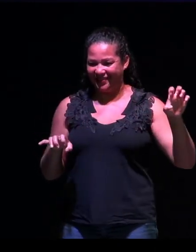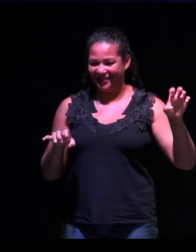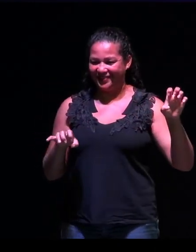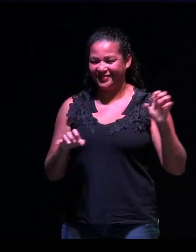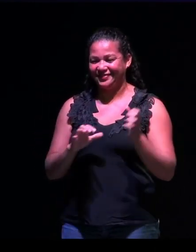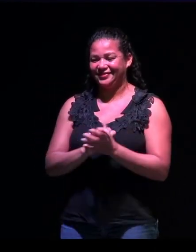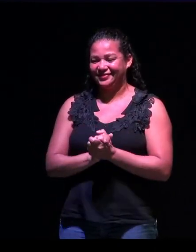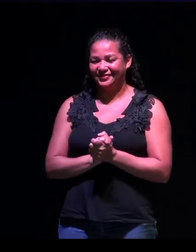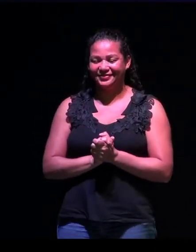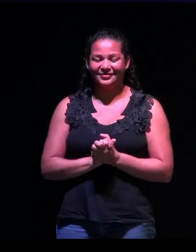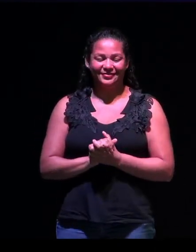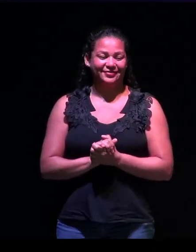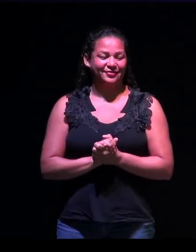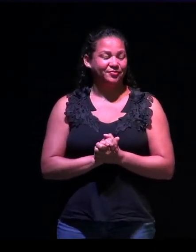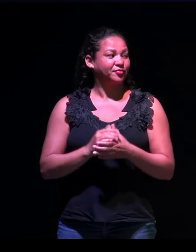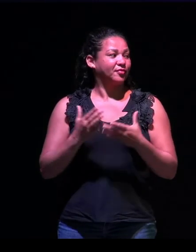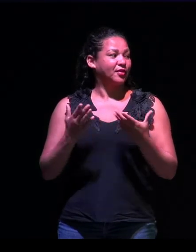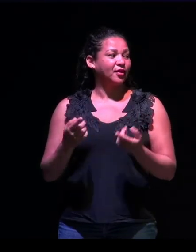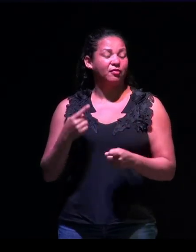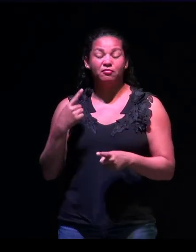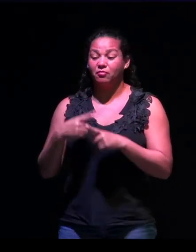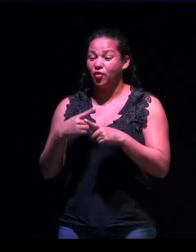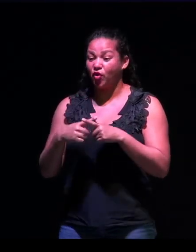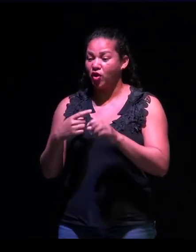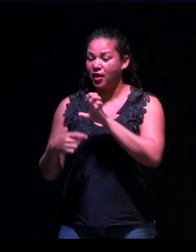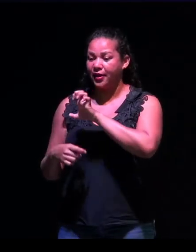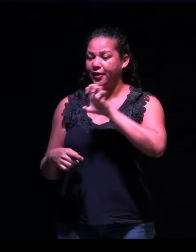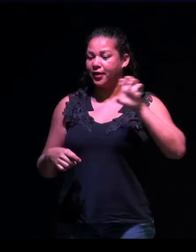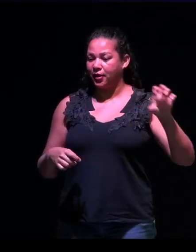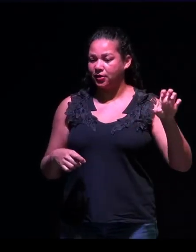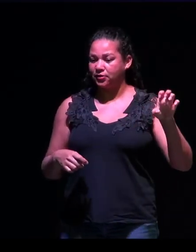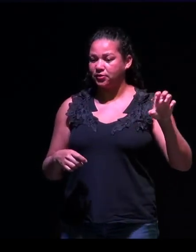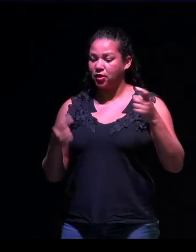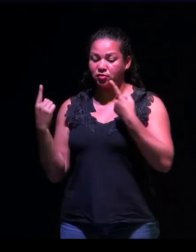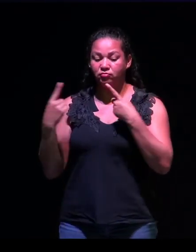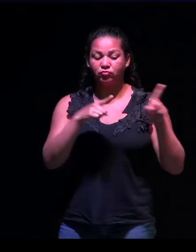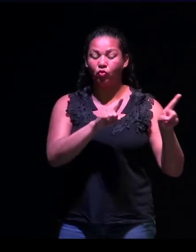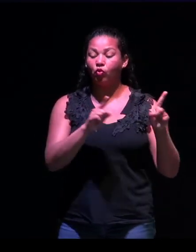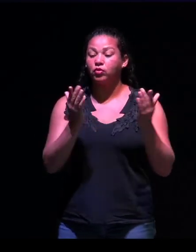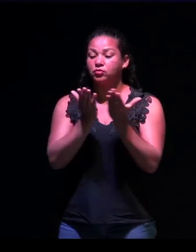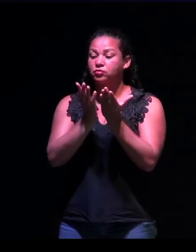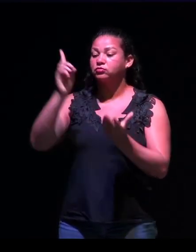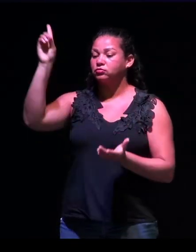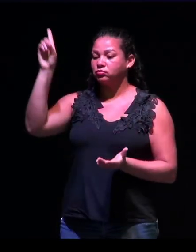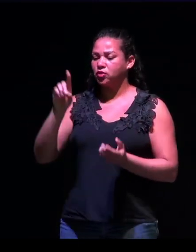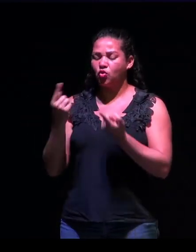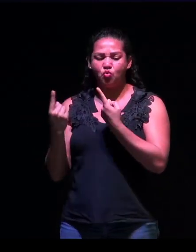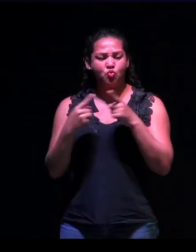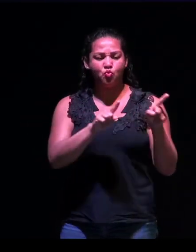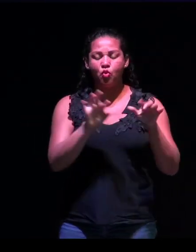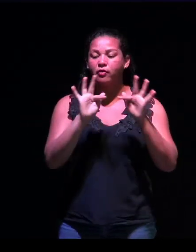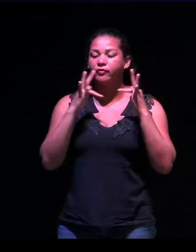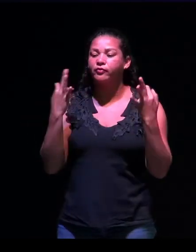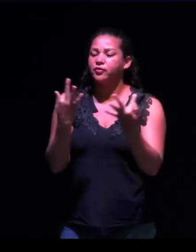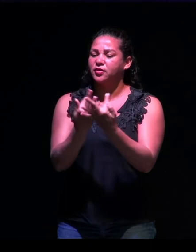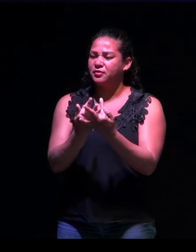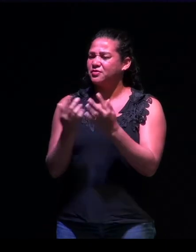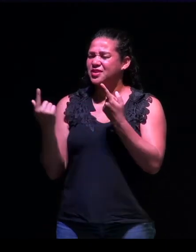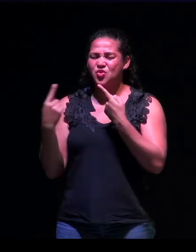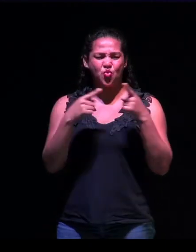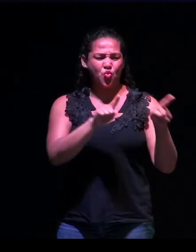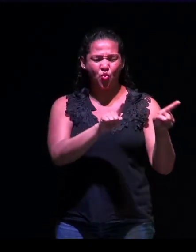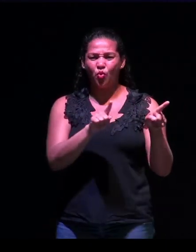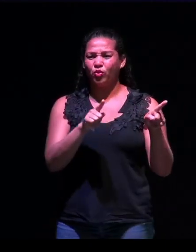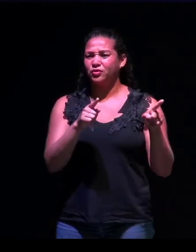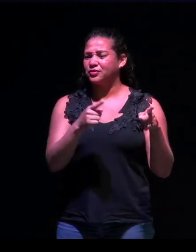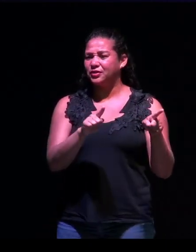Está bem definido, irmãos, porque quem é de esquerda é contra a Bíblia, é contra a família, é a favor do